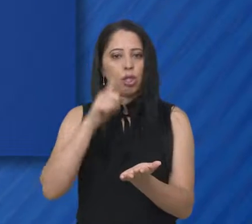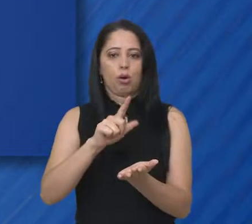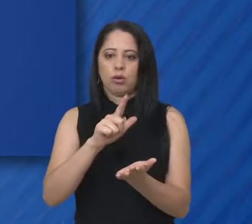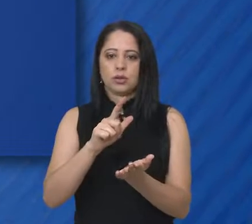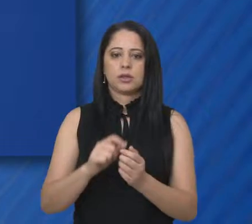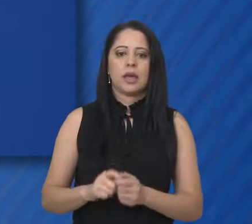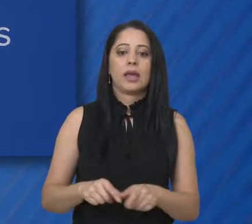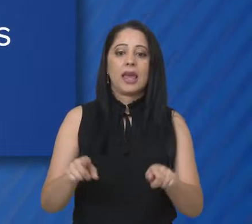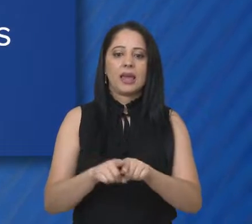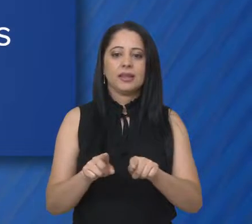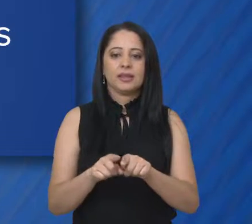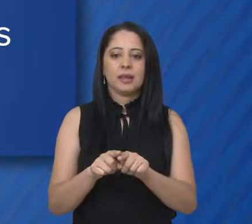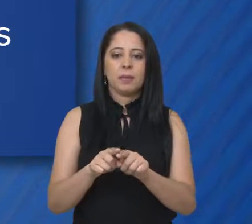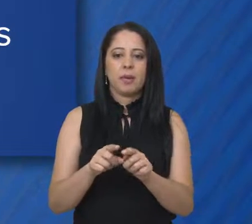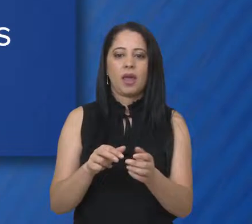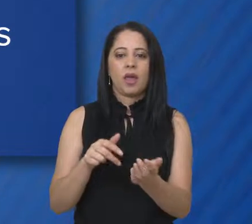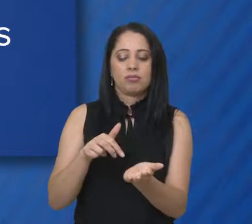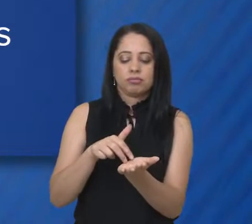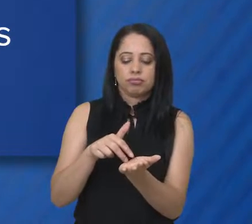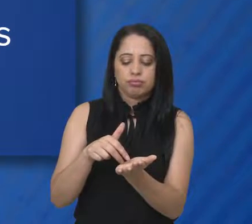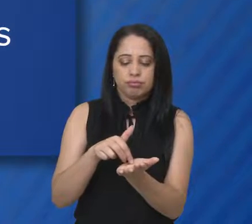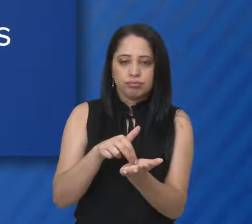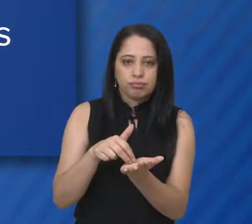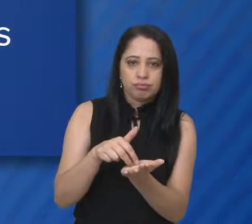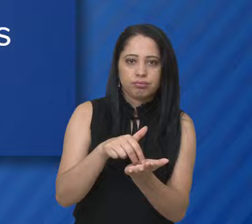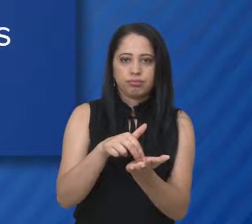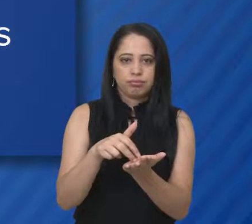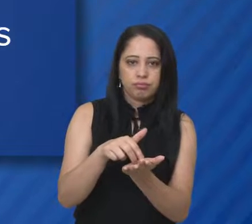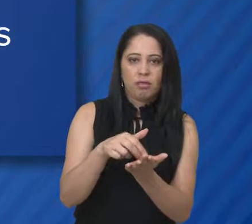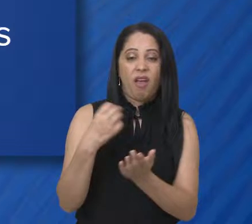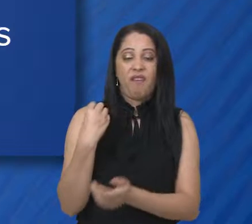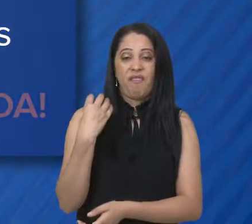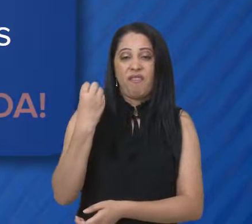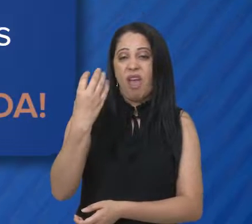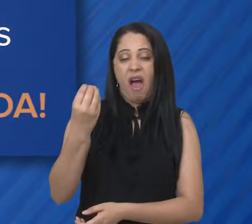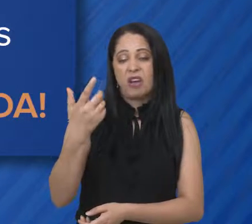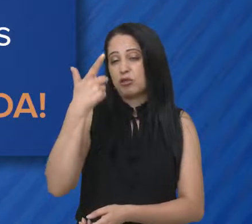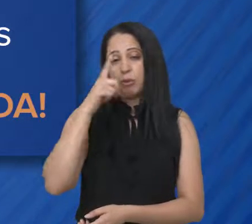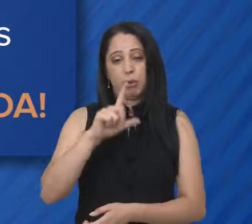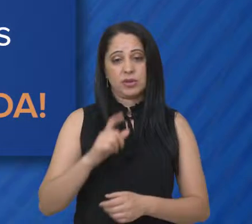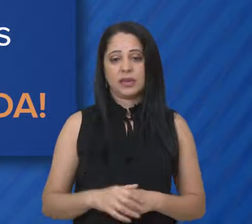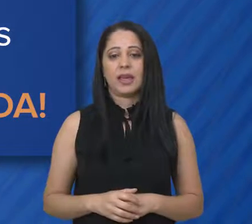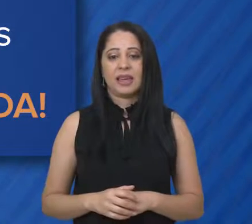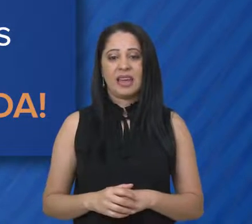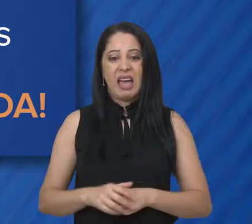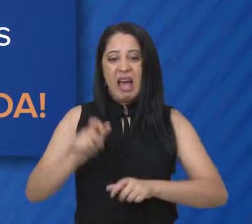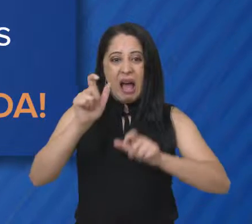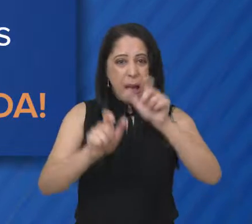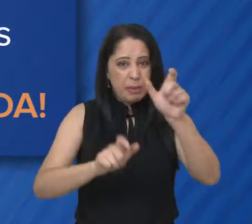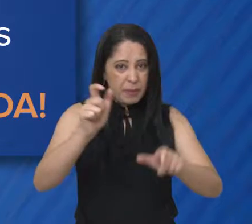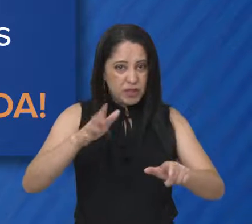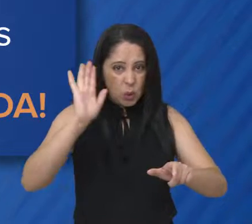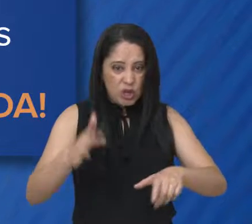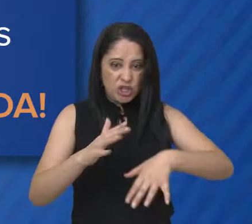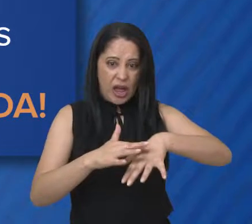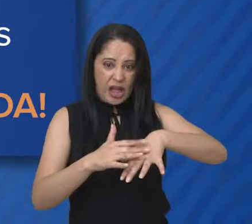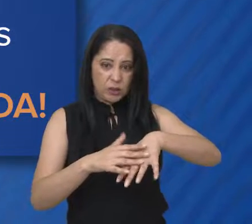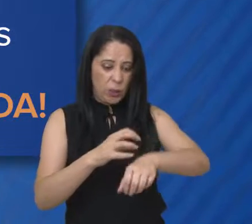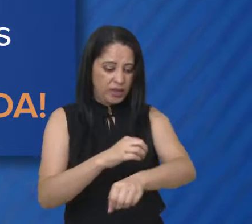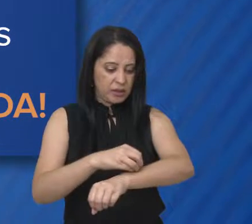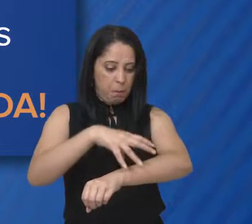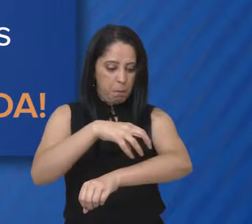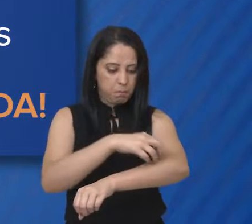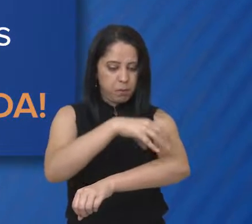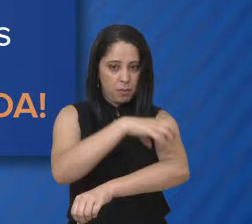hospitalares prolongadas e dificuldade de mobilidade em longas viagens. Pessoas que já tiveram trombose anteriormente